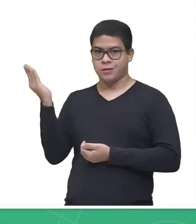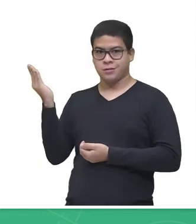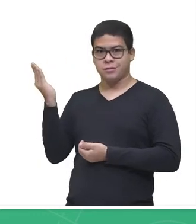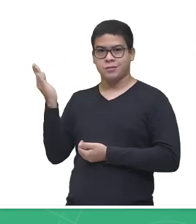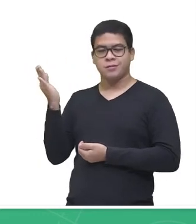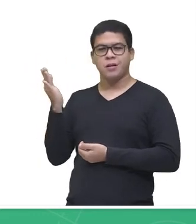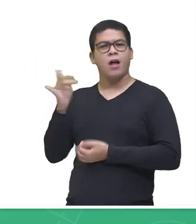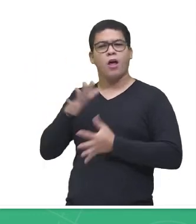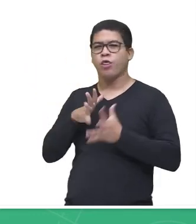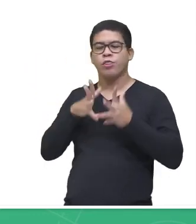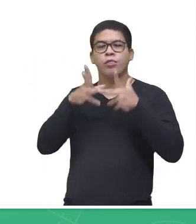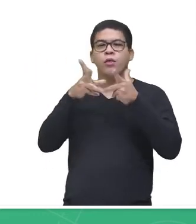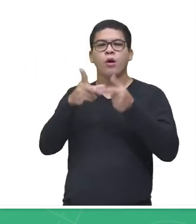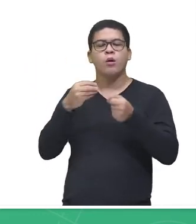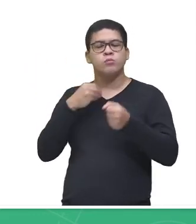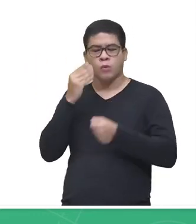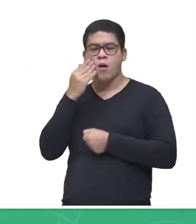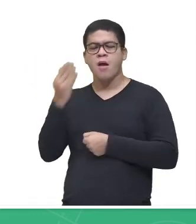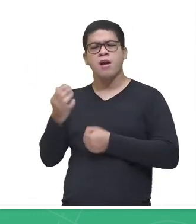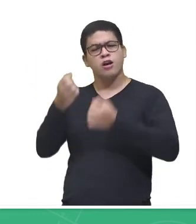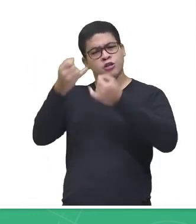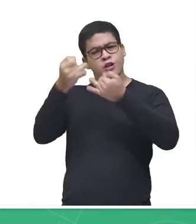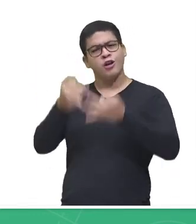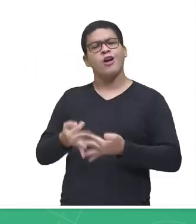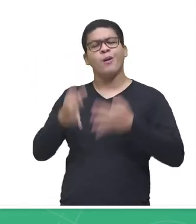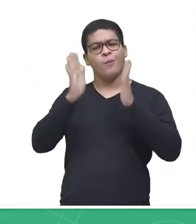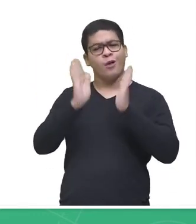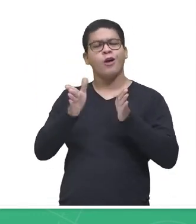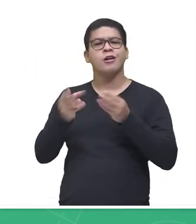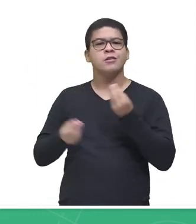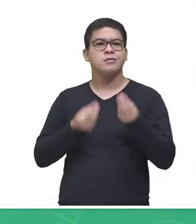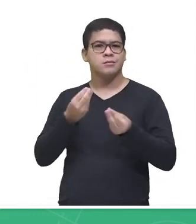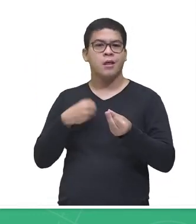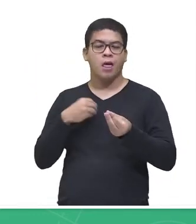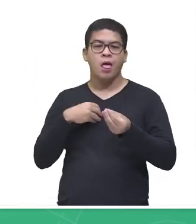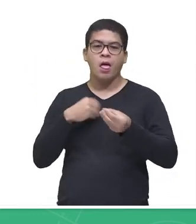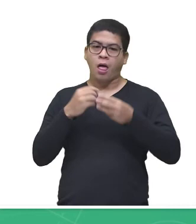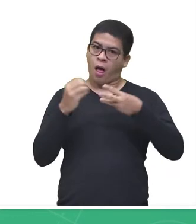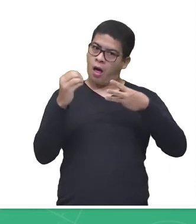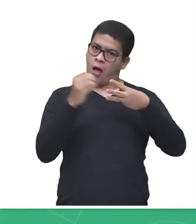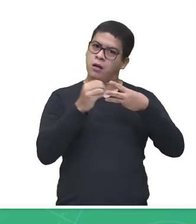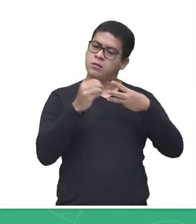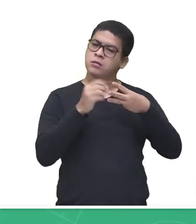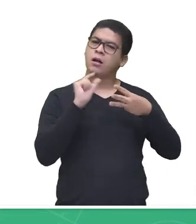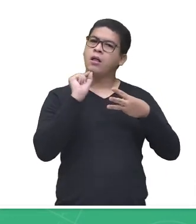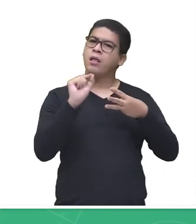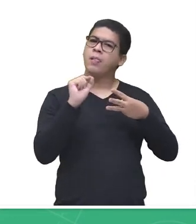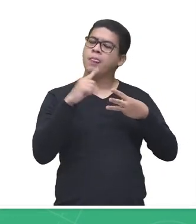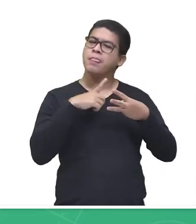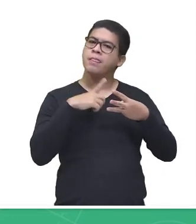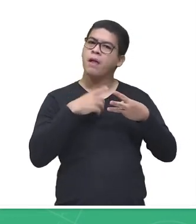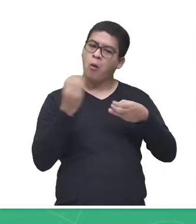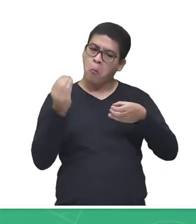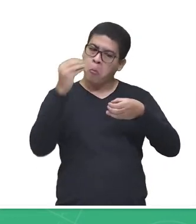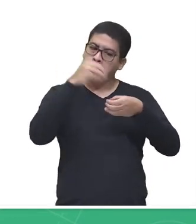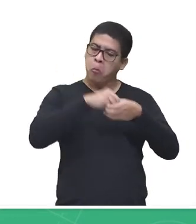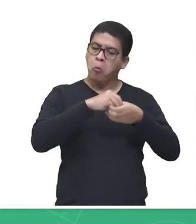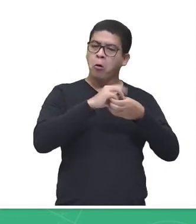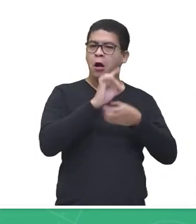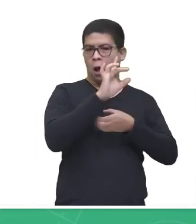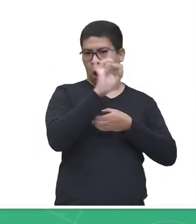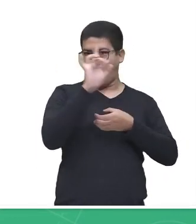as organelas que a gente falou para vocês. Então, as células possuem todas essas organelas, cada uma tem sua